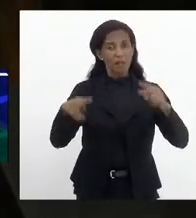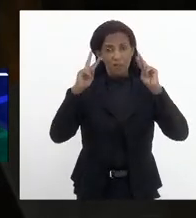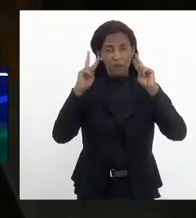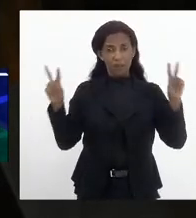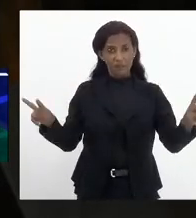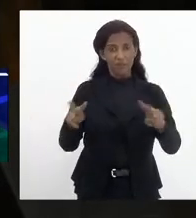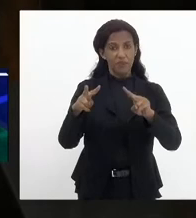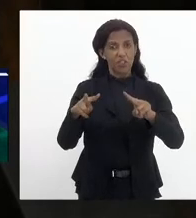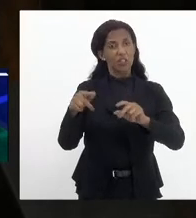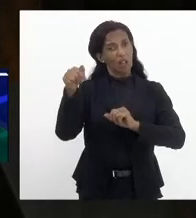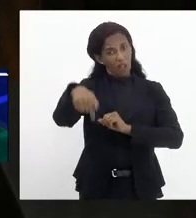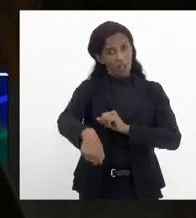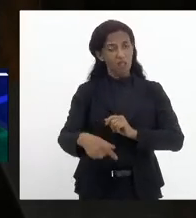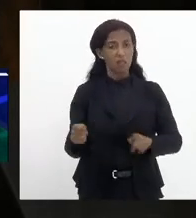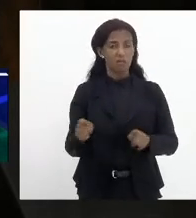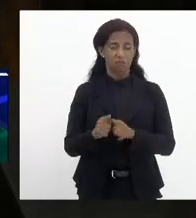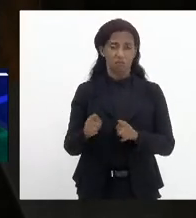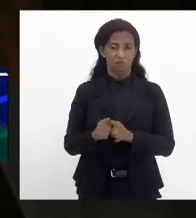vistas aqui.